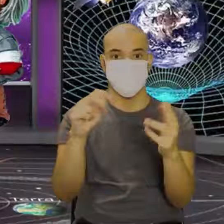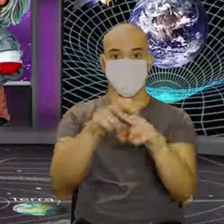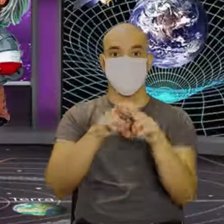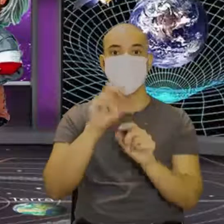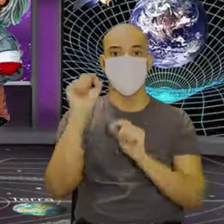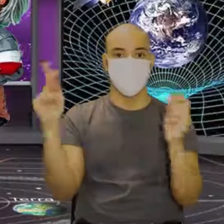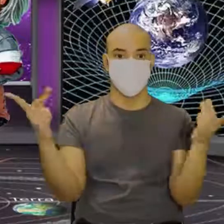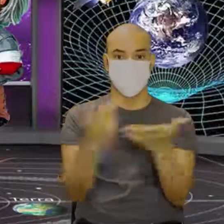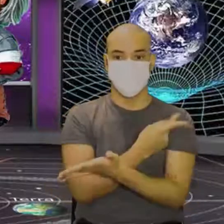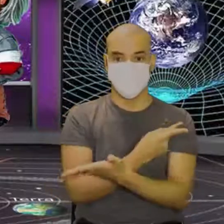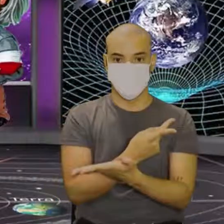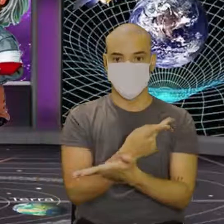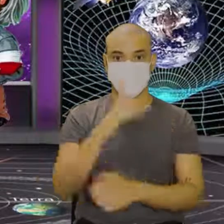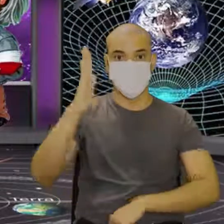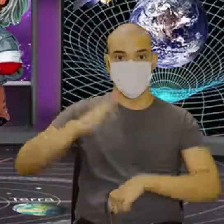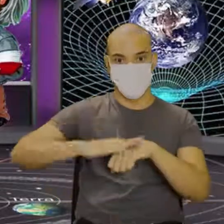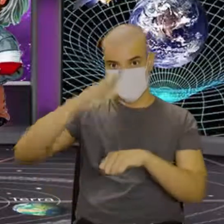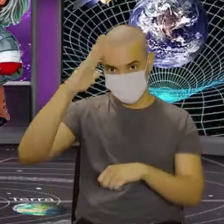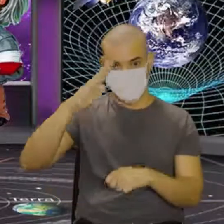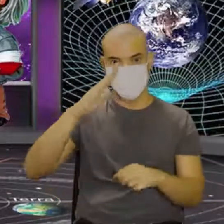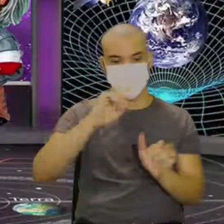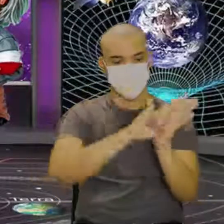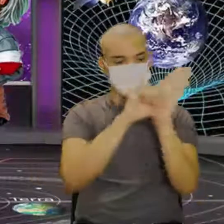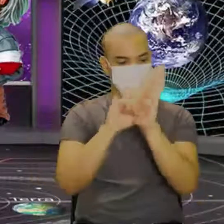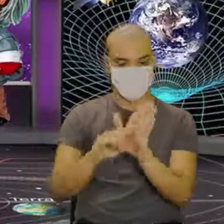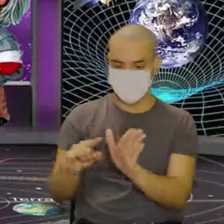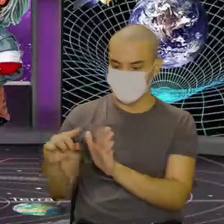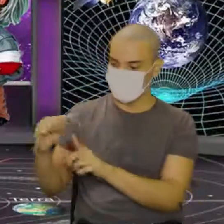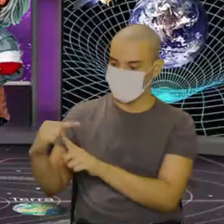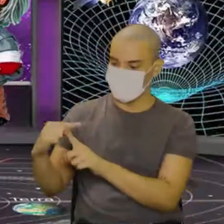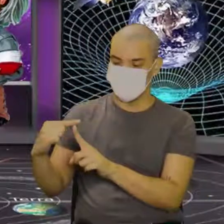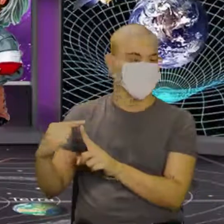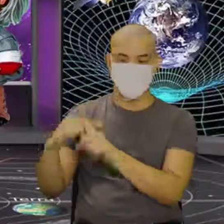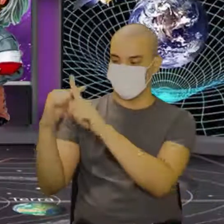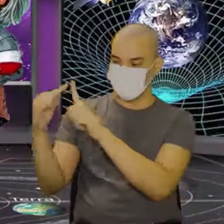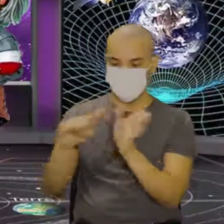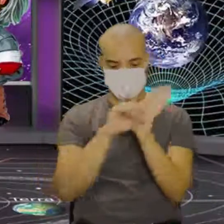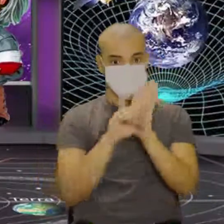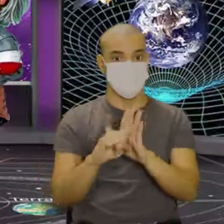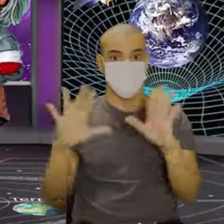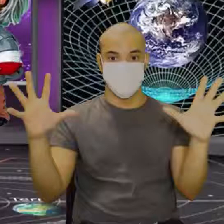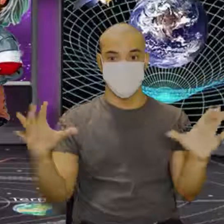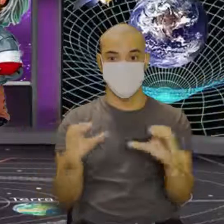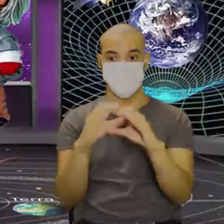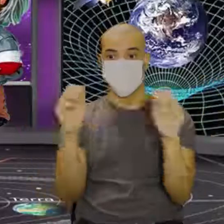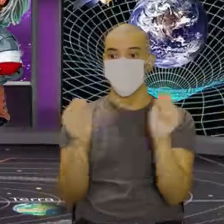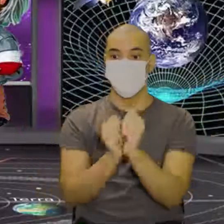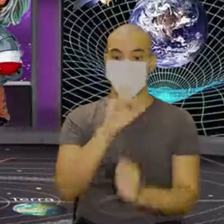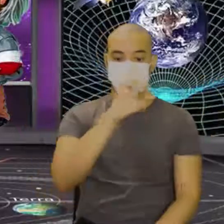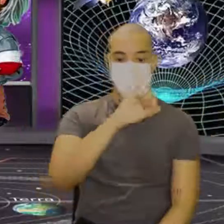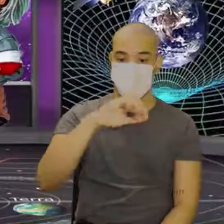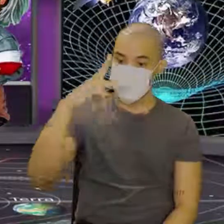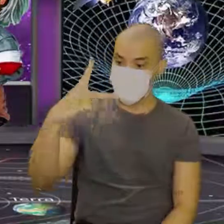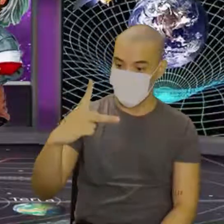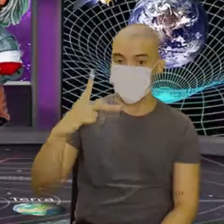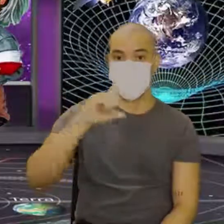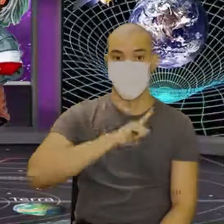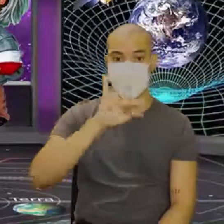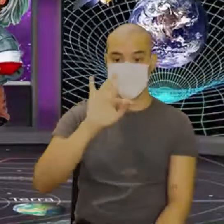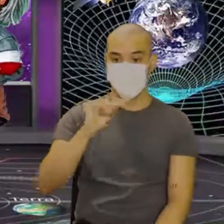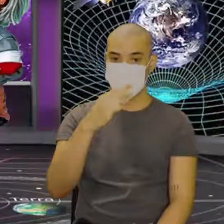que ele está completamente carregado? Quando a DDP, que é a diferença de potencial, que é a nossa tensão,